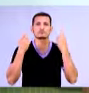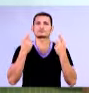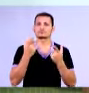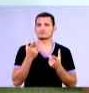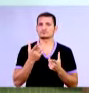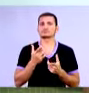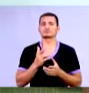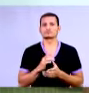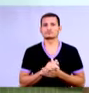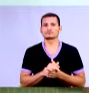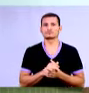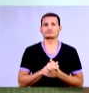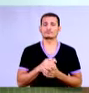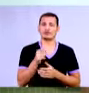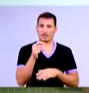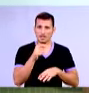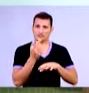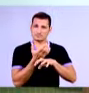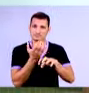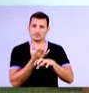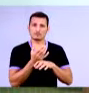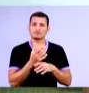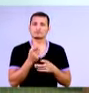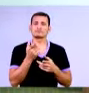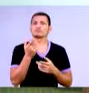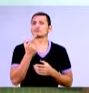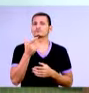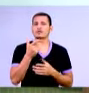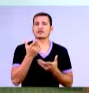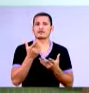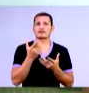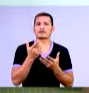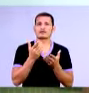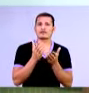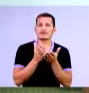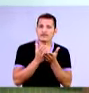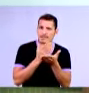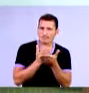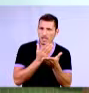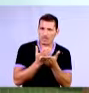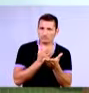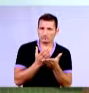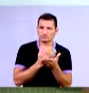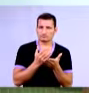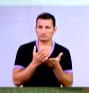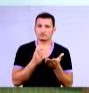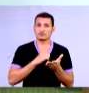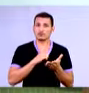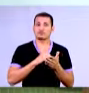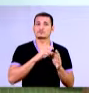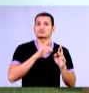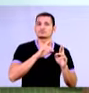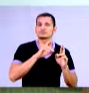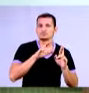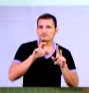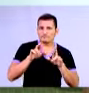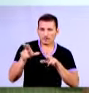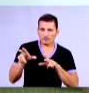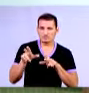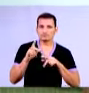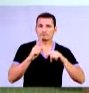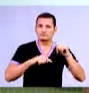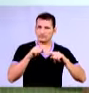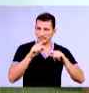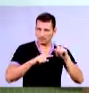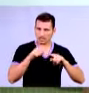qualquer forma, para essa disciplina nós não teremos um caderno formatado para a disciplina. Não, nós teremos diversos materiais que abordam os